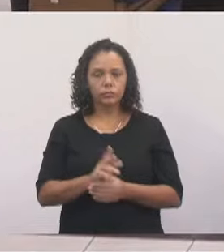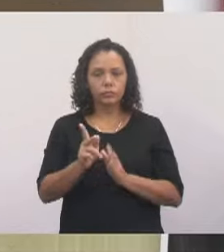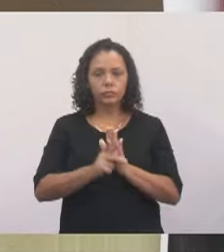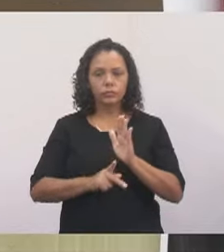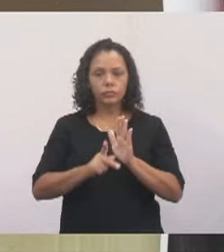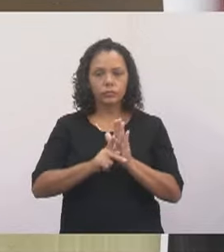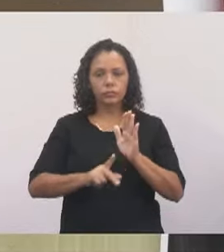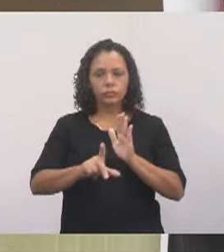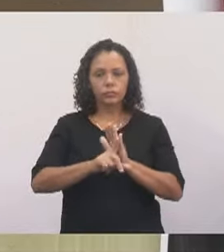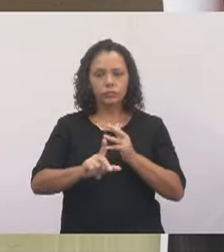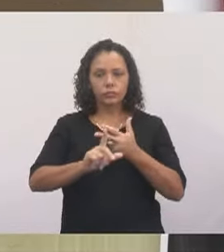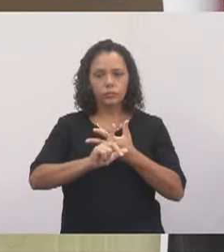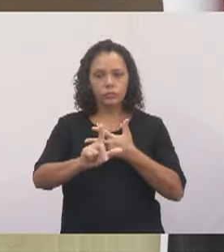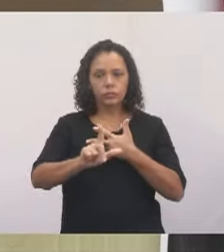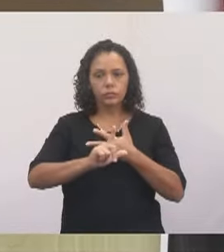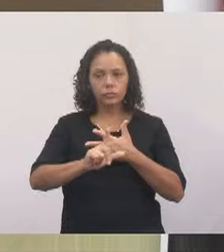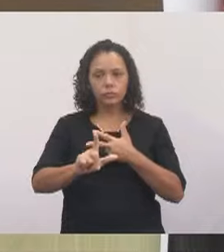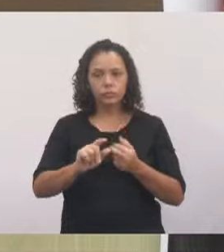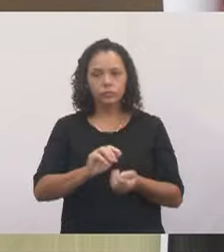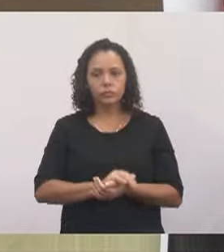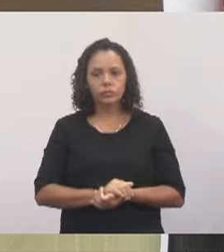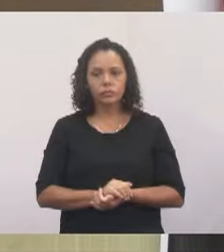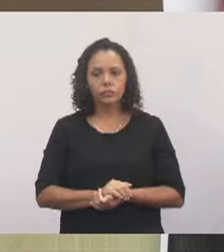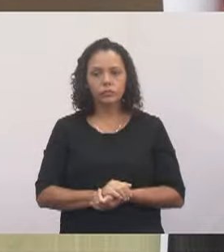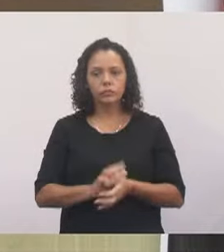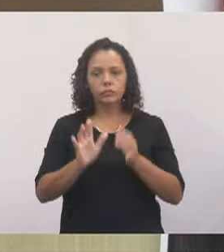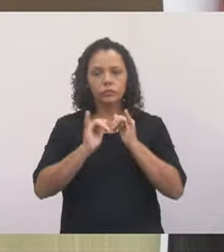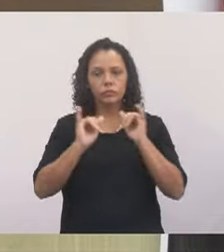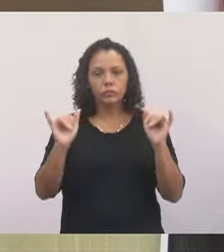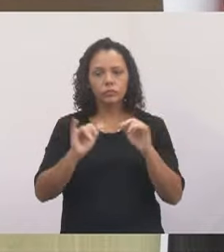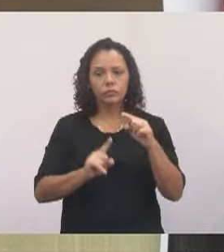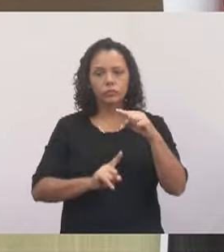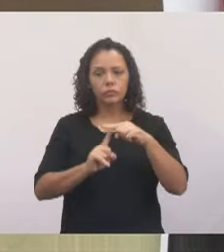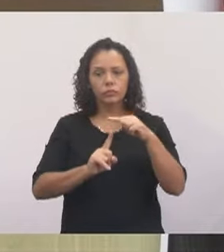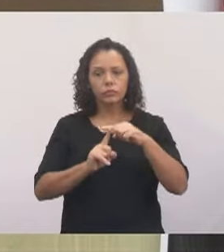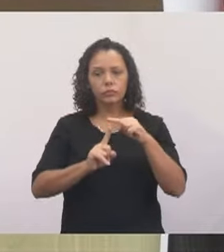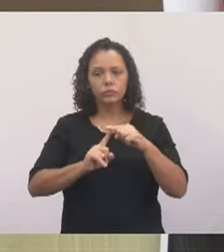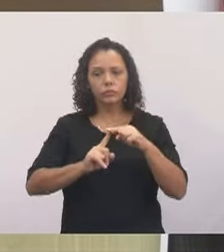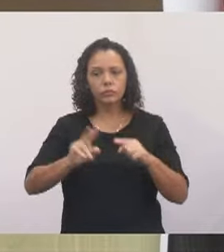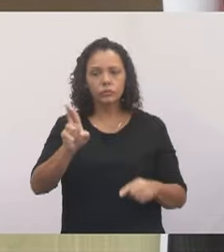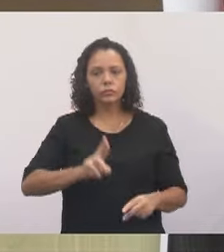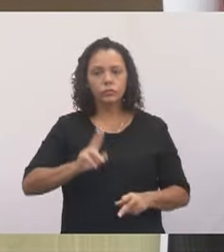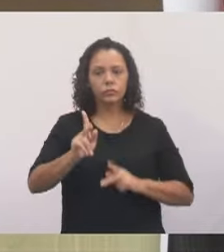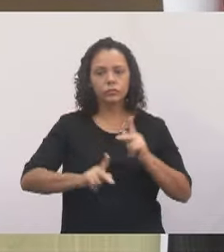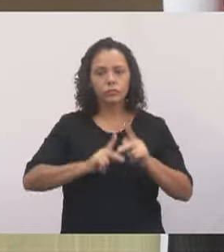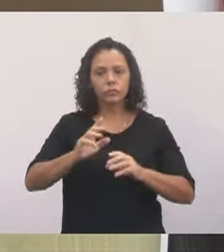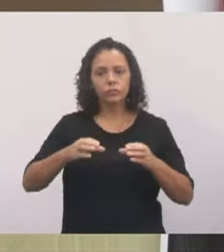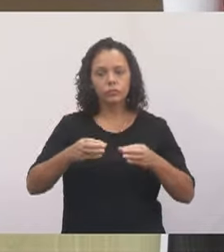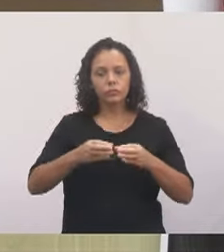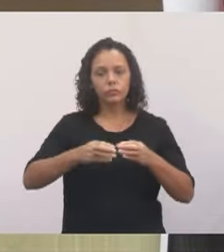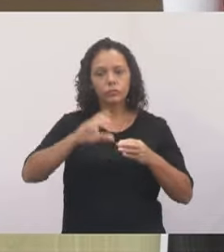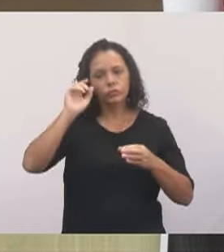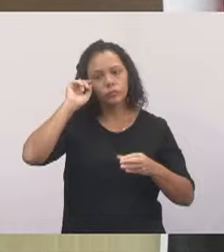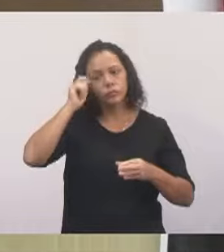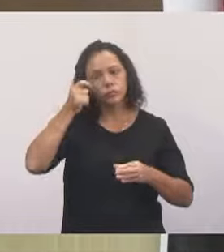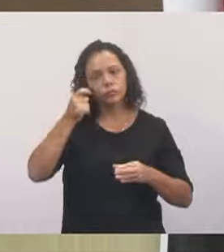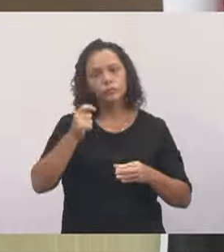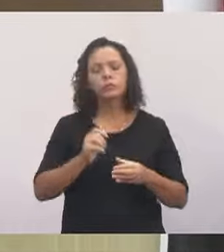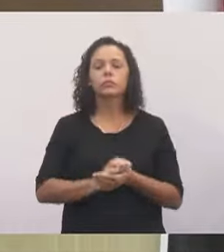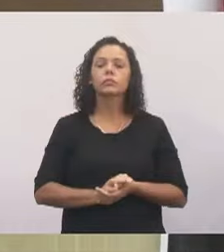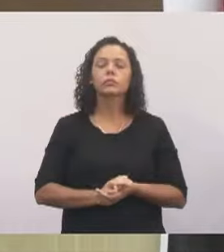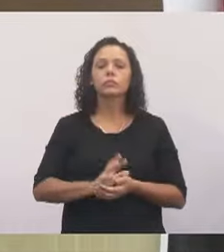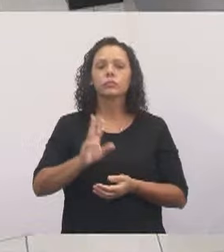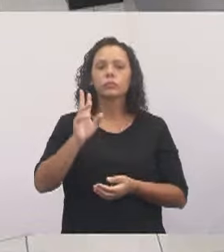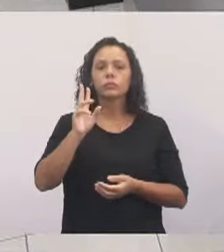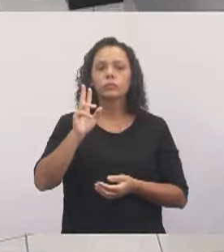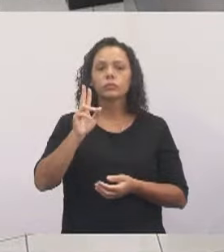Projeto de lei do Legislativo que declara de utilidade pública o Ponte Preta Futebol Jacareí. Como vota o vereador